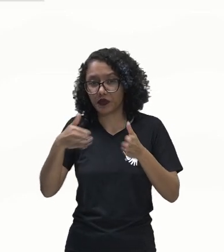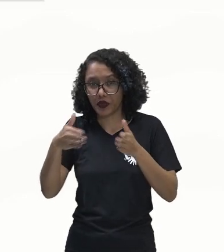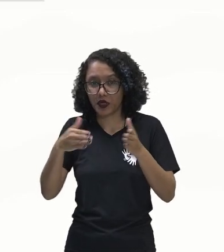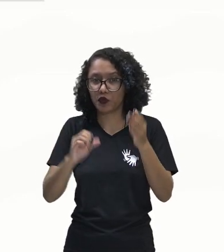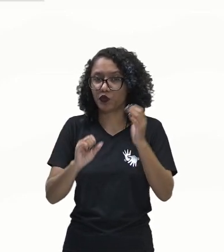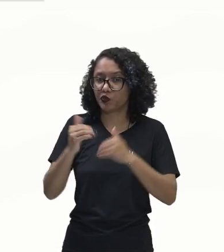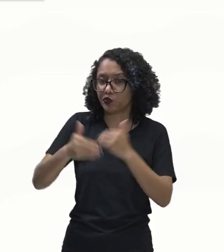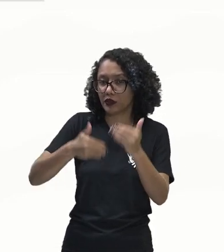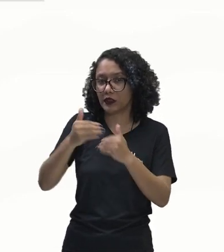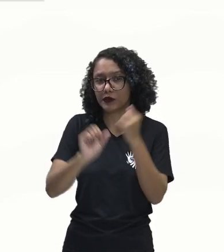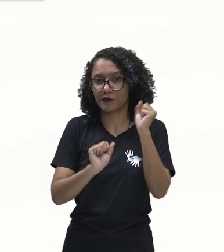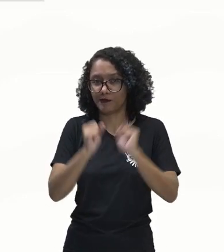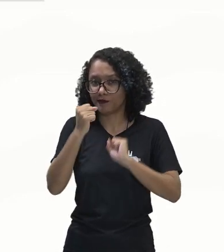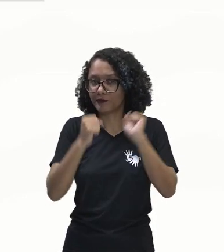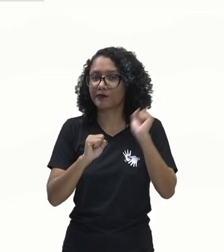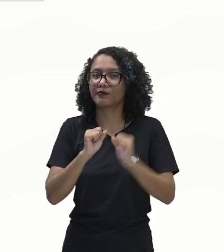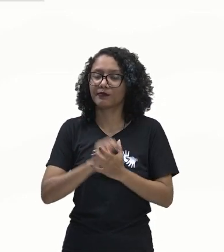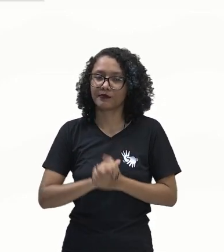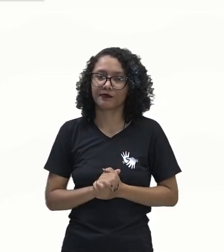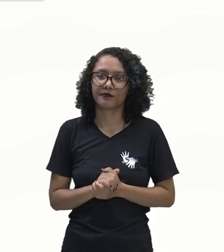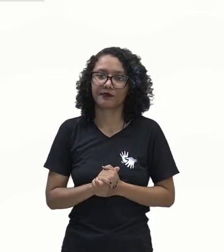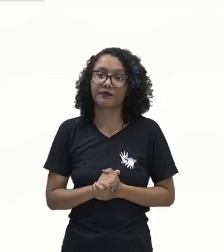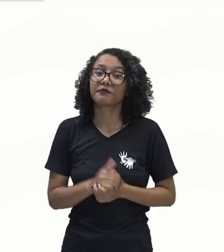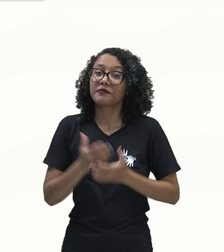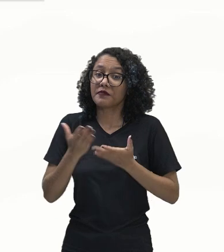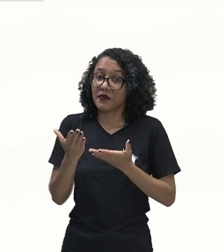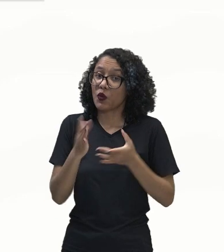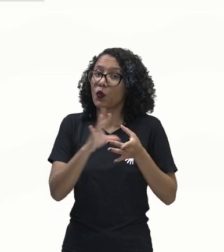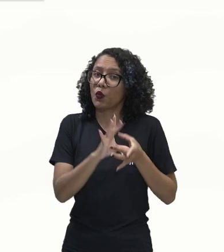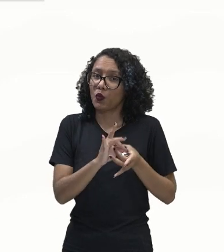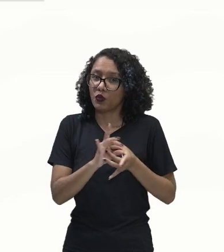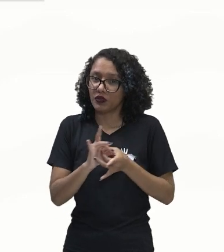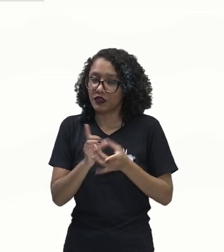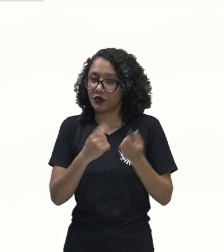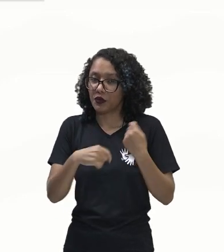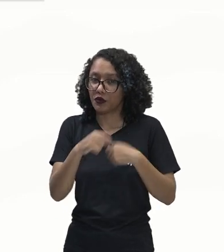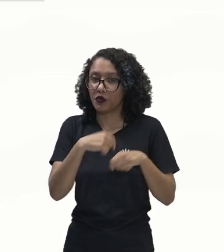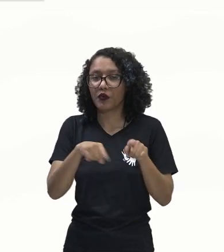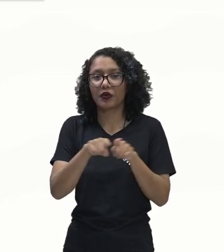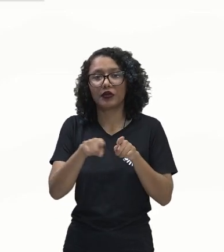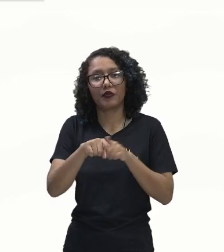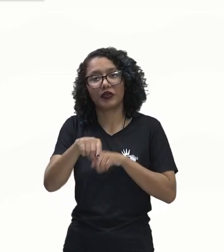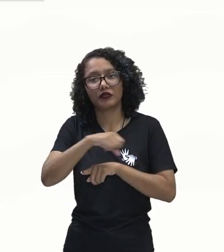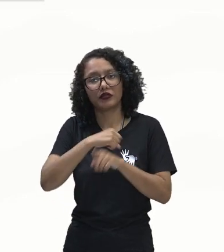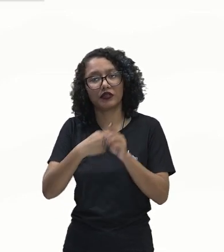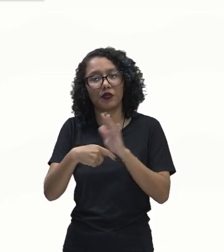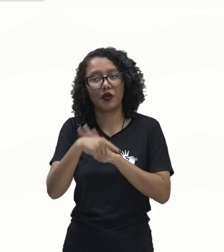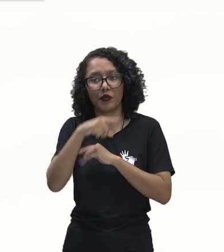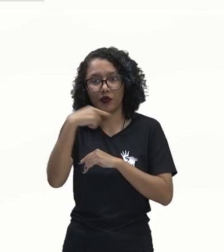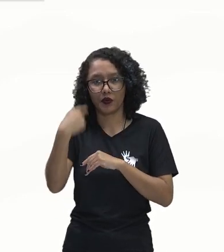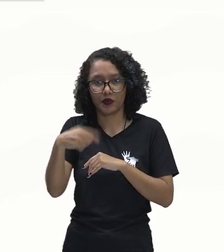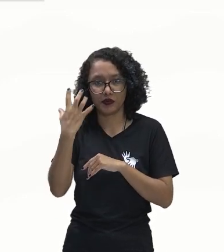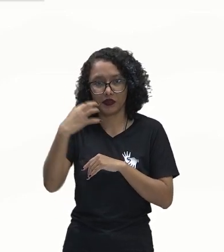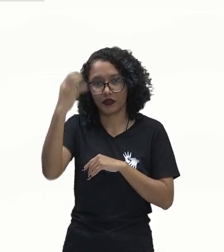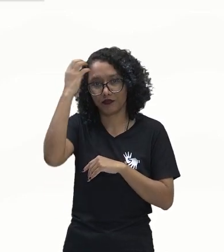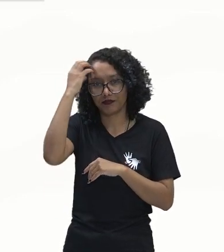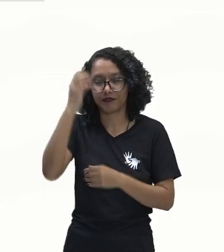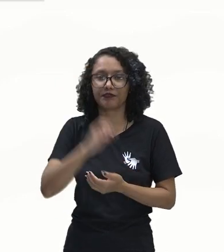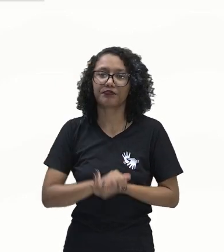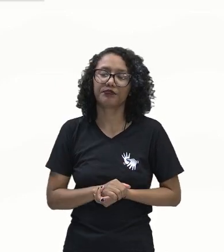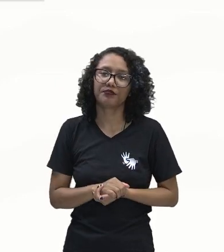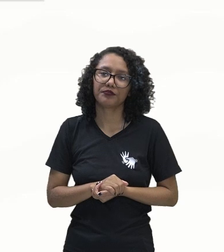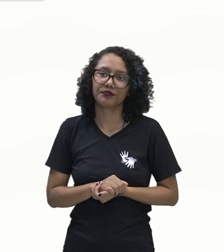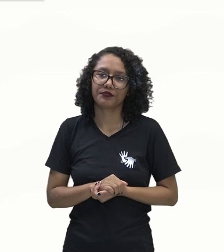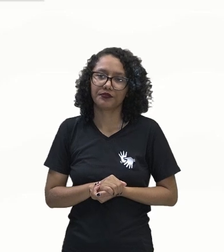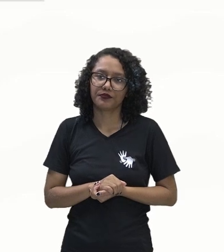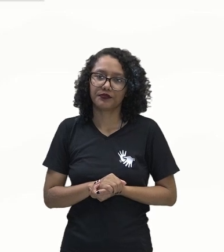um cenário, o contexto econômico e social da Rússia czarista. Então a gente está falando que